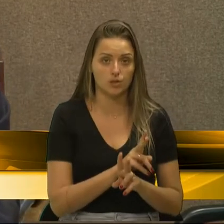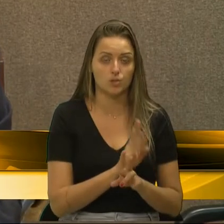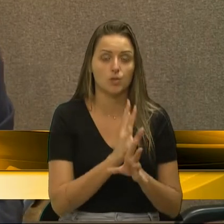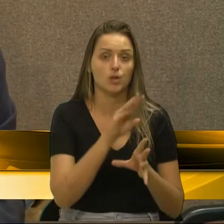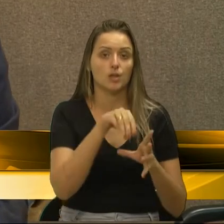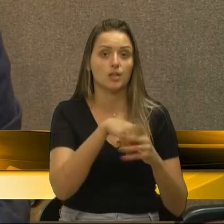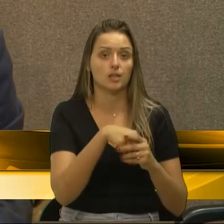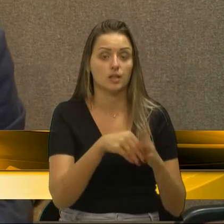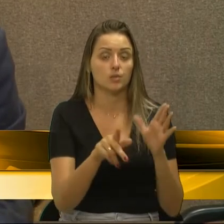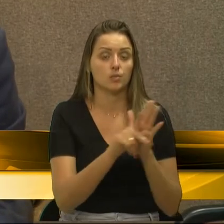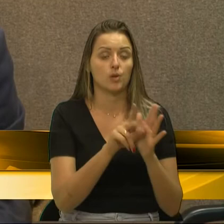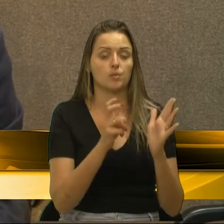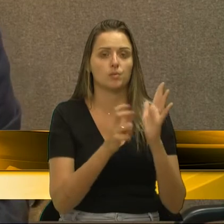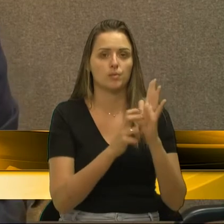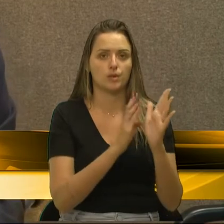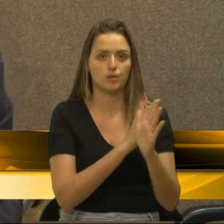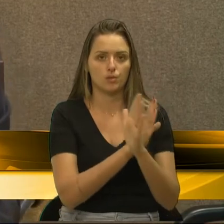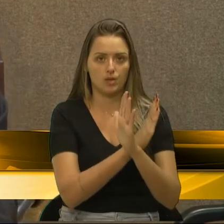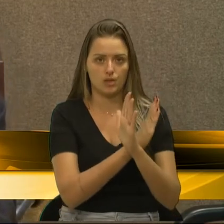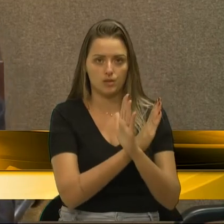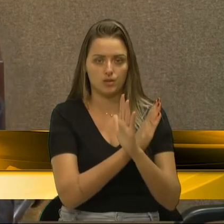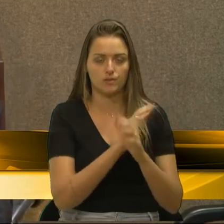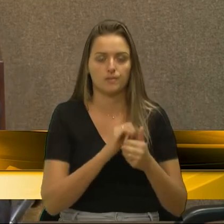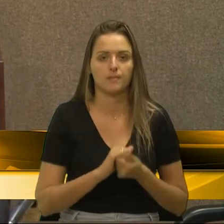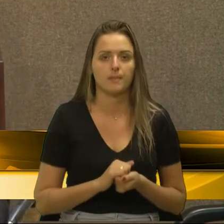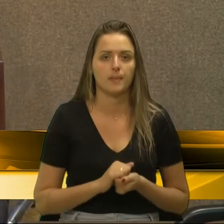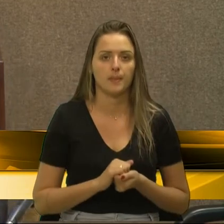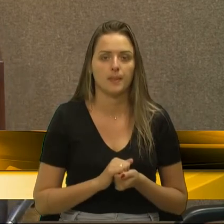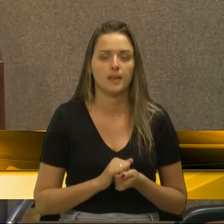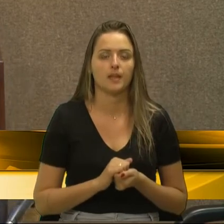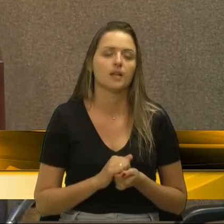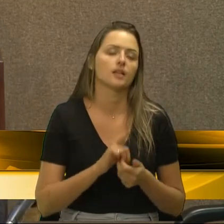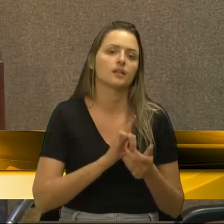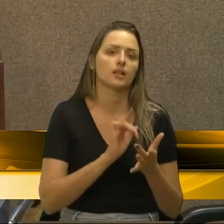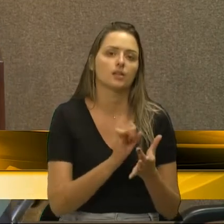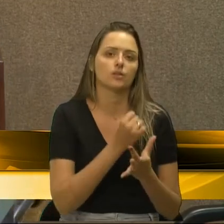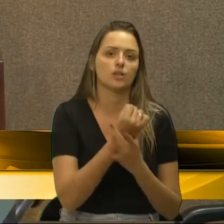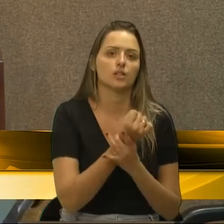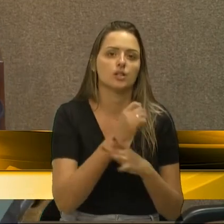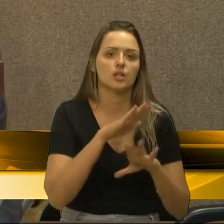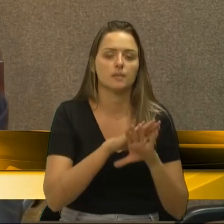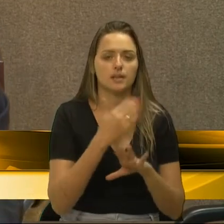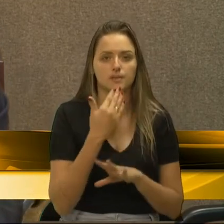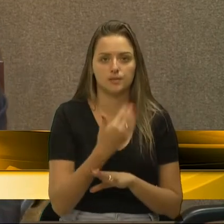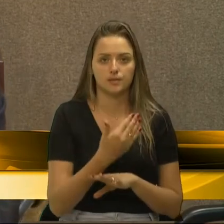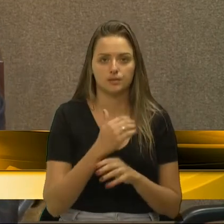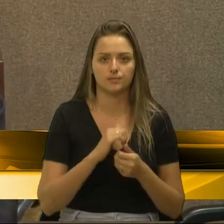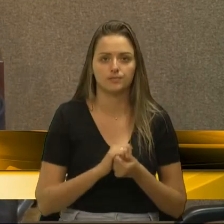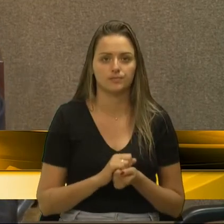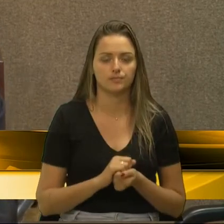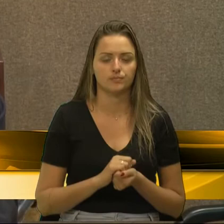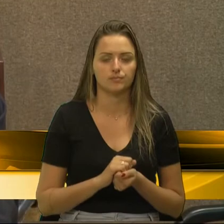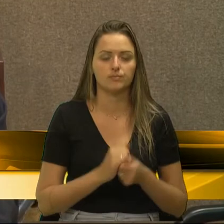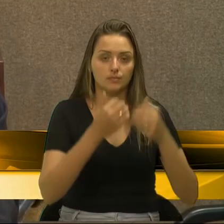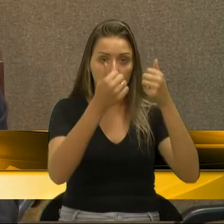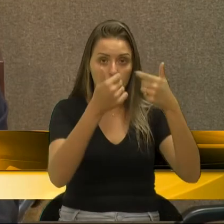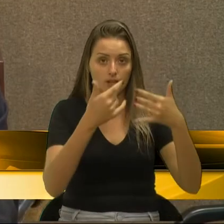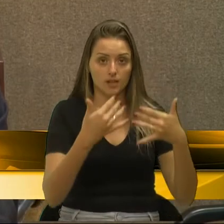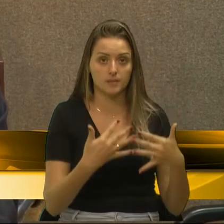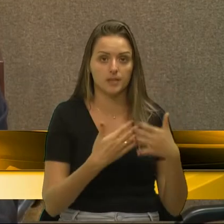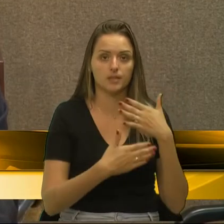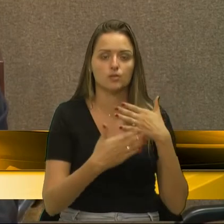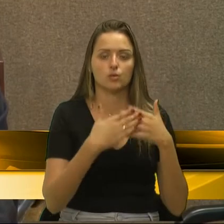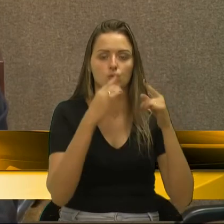interno junto à Caixa Econômica Federal, com garantia da União e da outras providências. Na exposição de